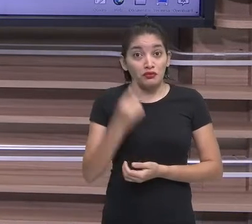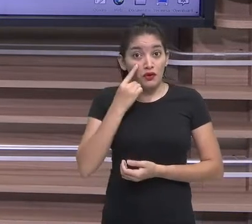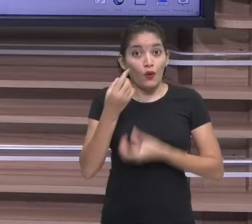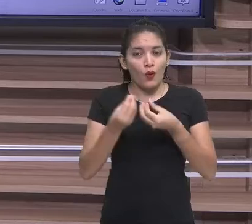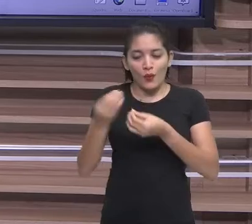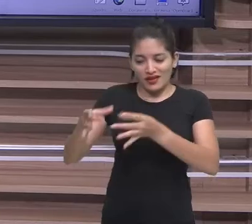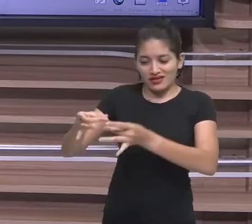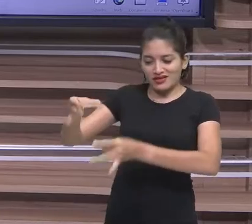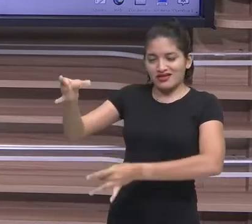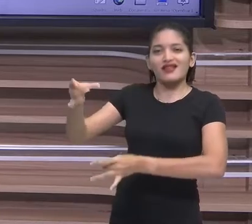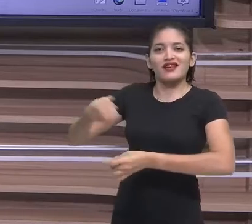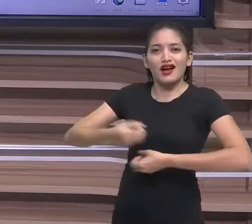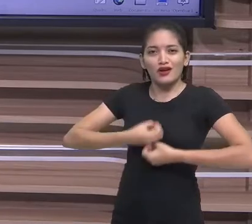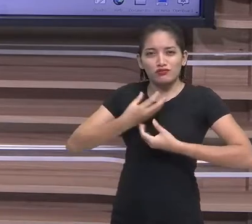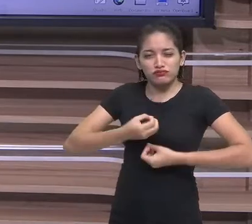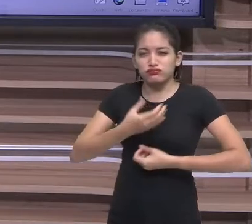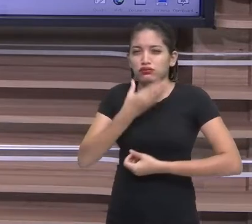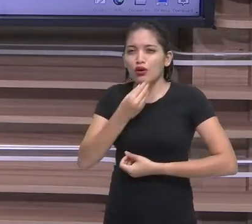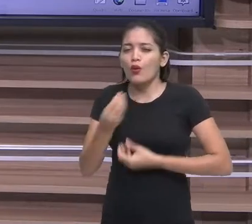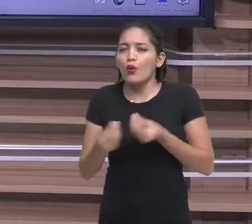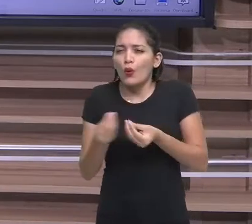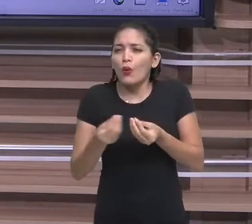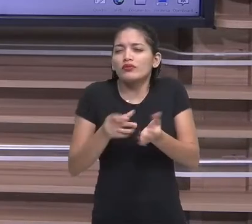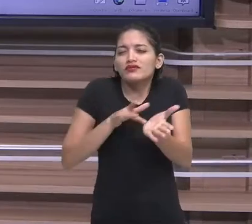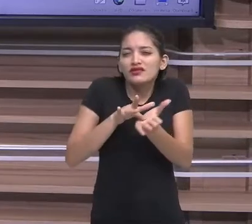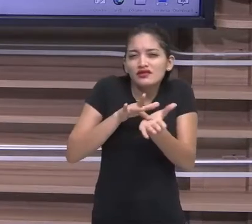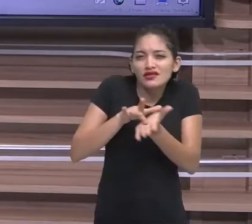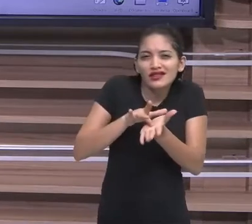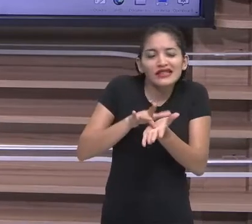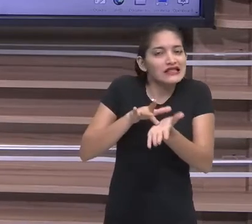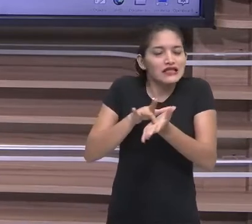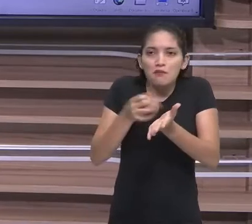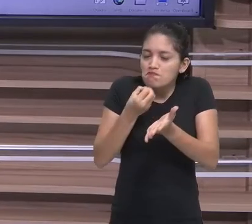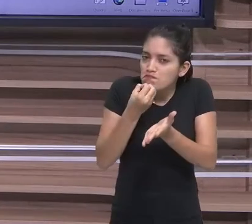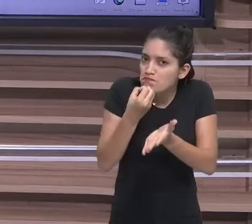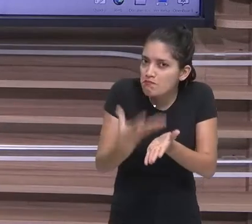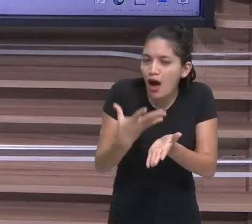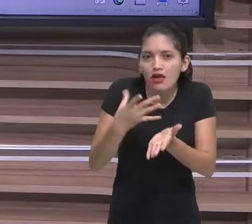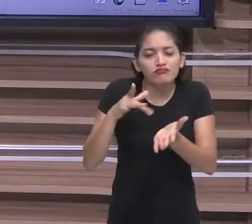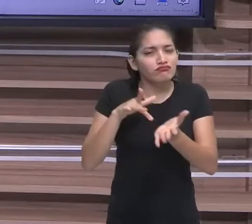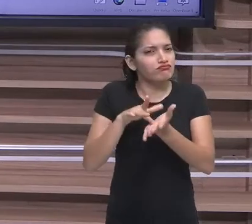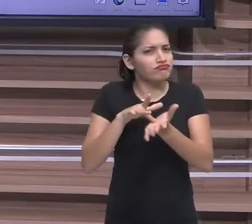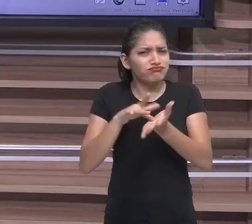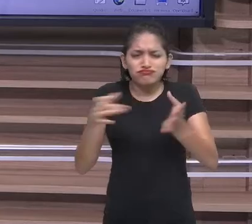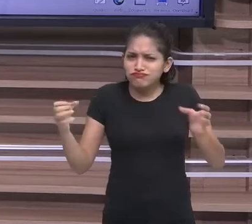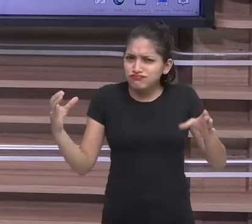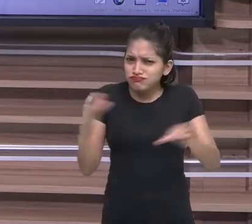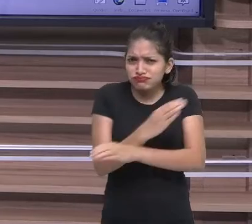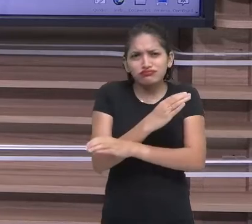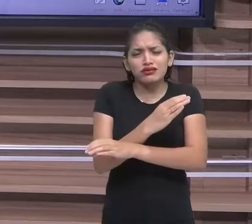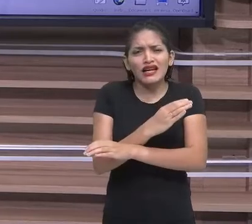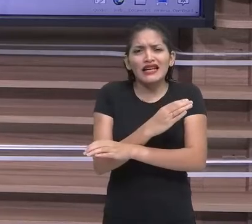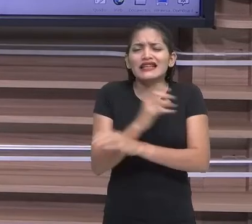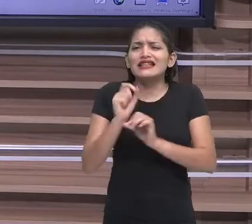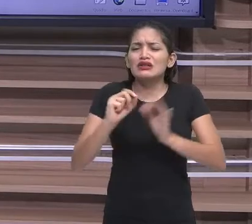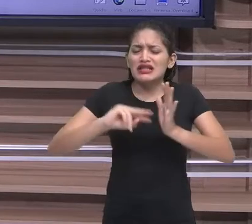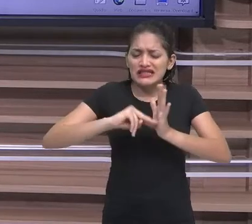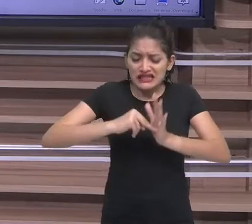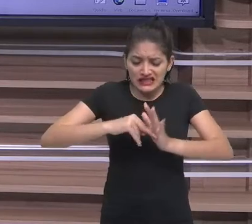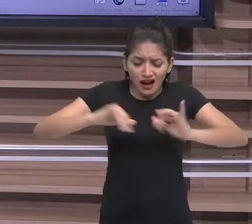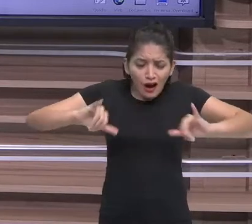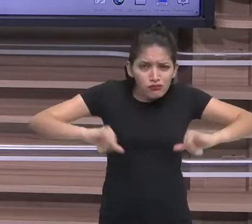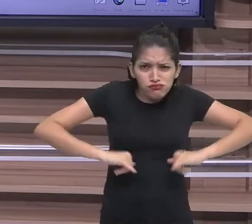o poeta, né? Como um fingidor que finge tão bem, mas tão completamente que ele chega a fingir que é dor, a dor